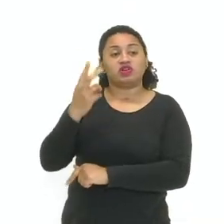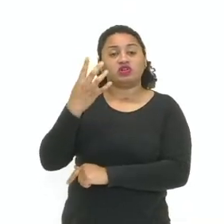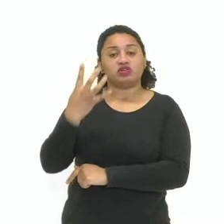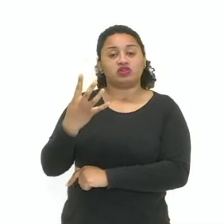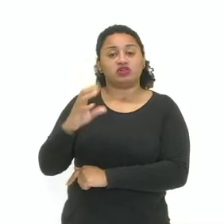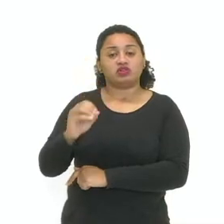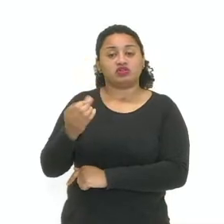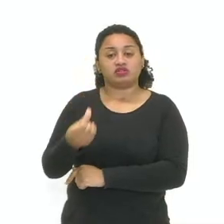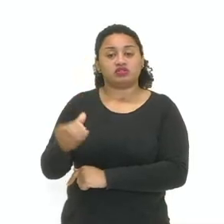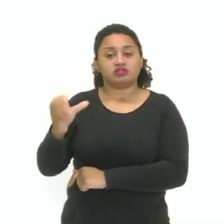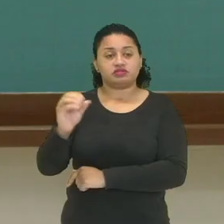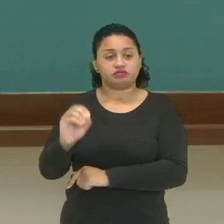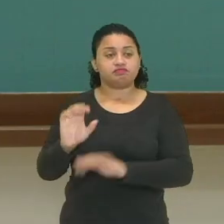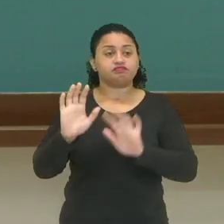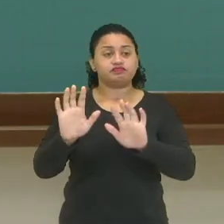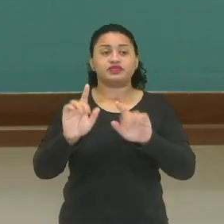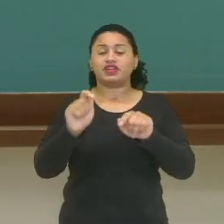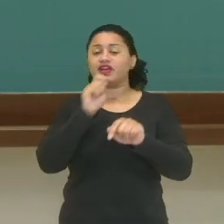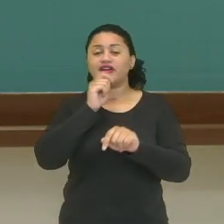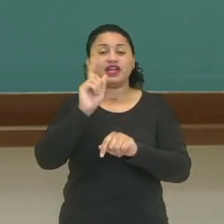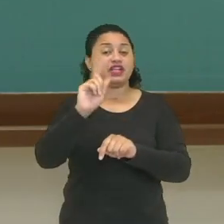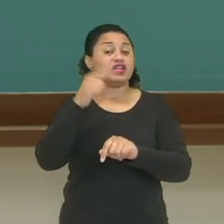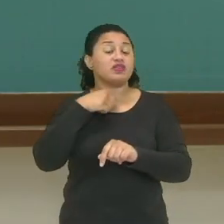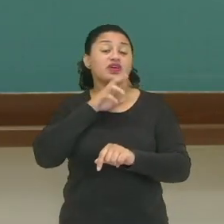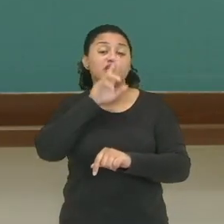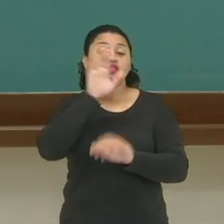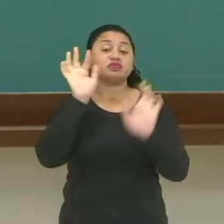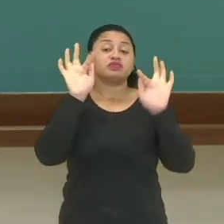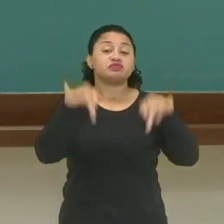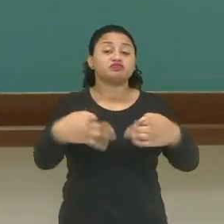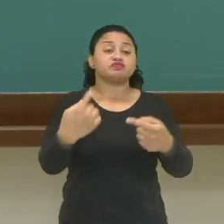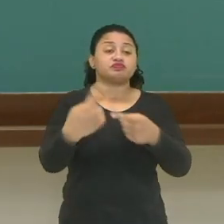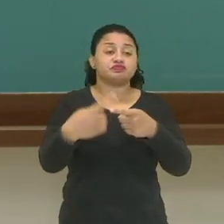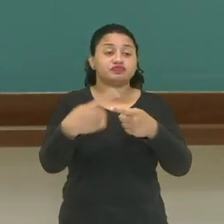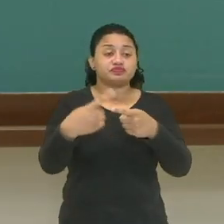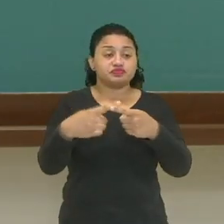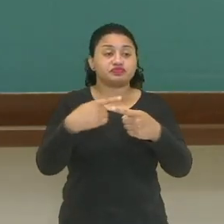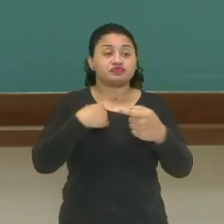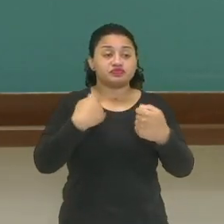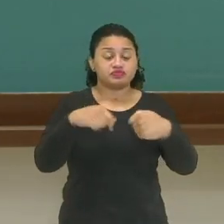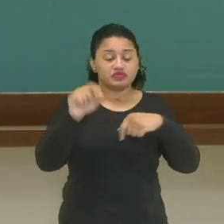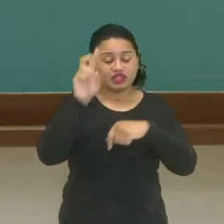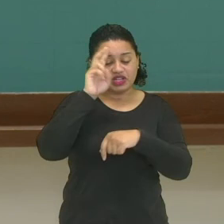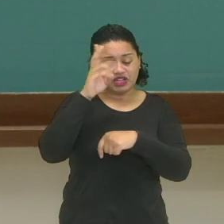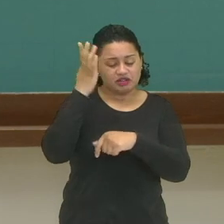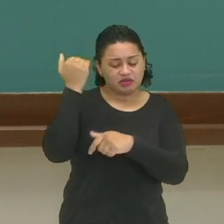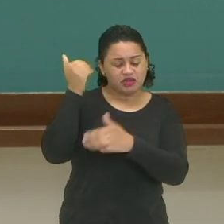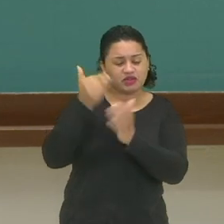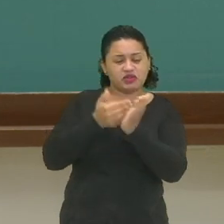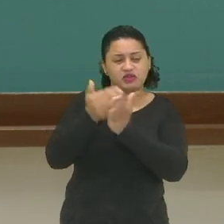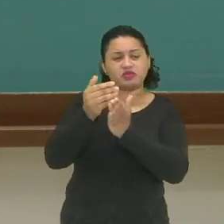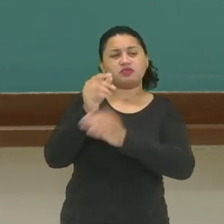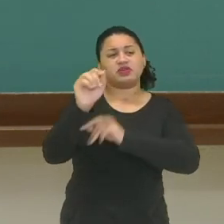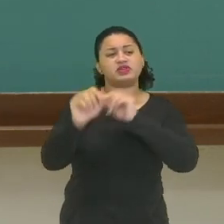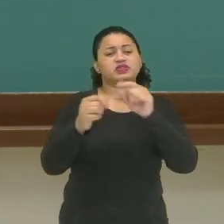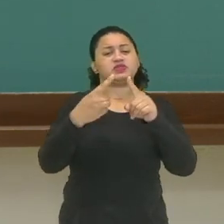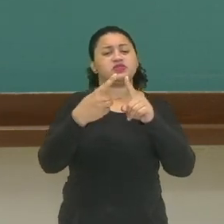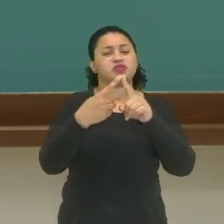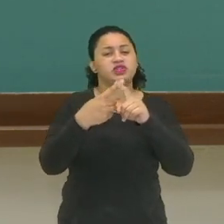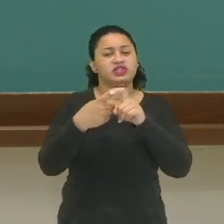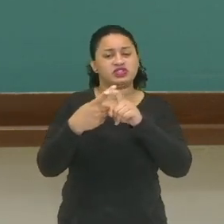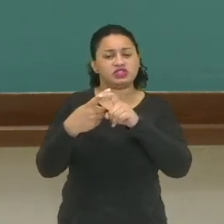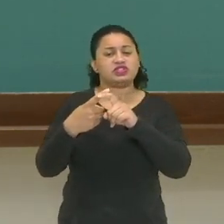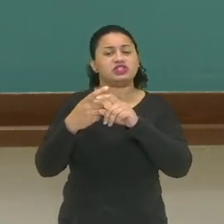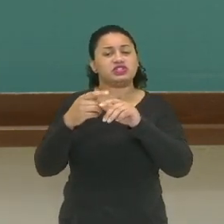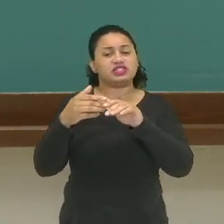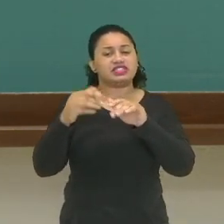4.060. Ainda não cheguei no resultado final, porque eu tenho que, lembra lá no início, multiplicar x vezes y,